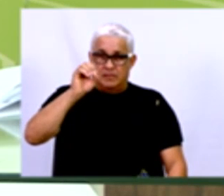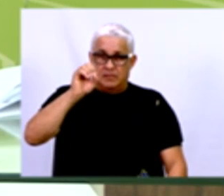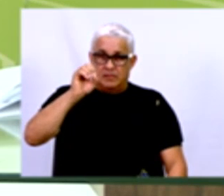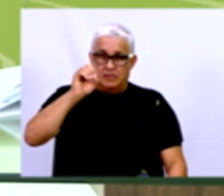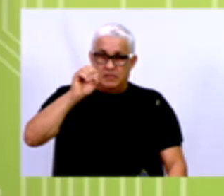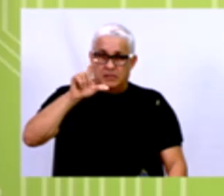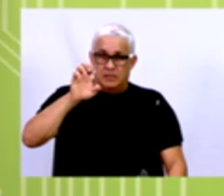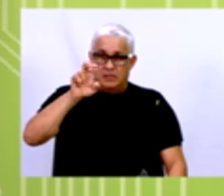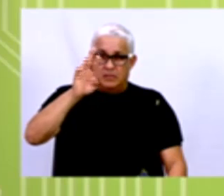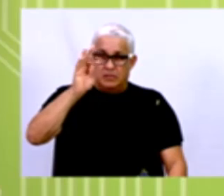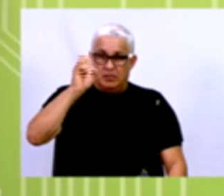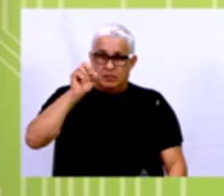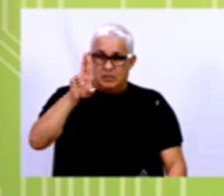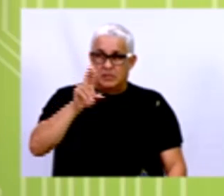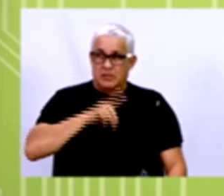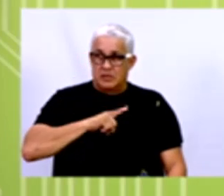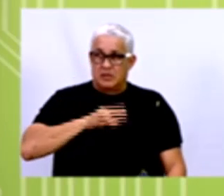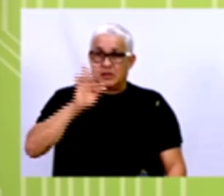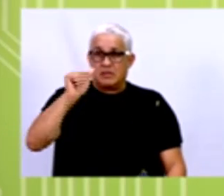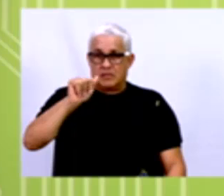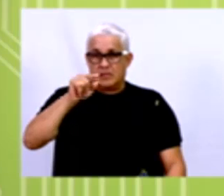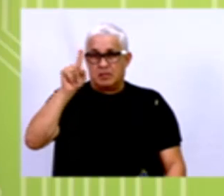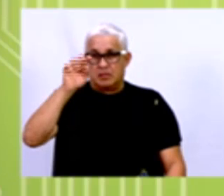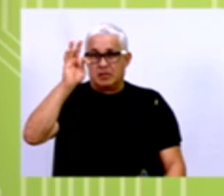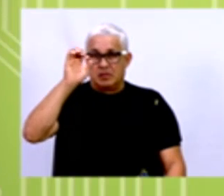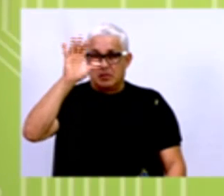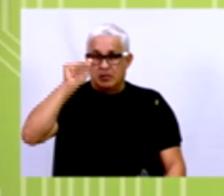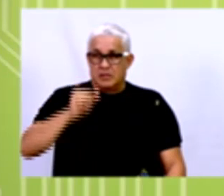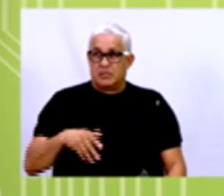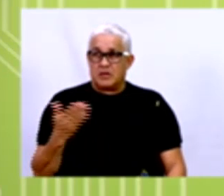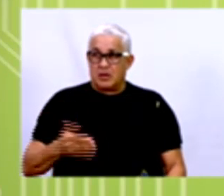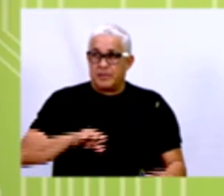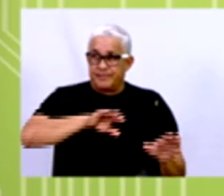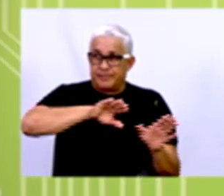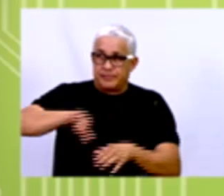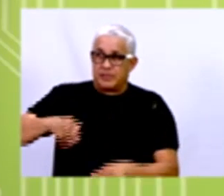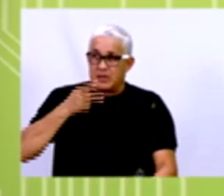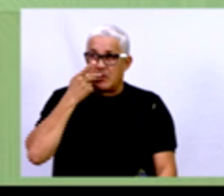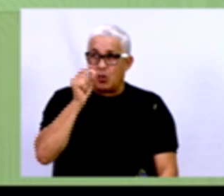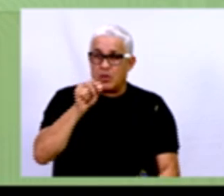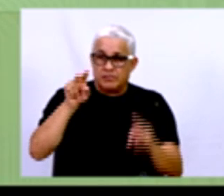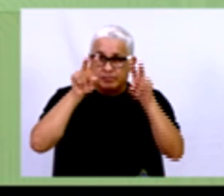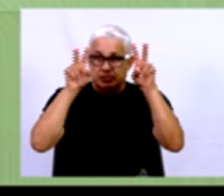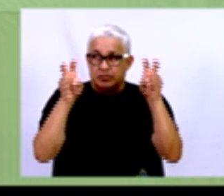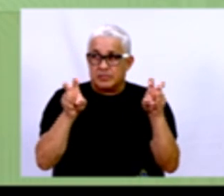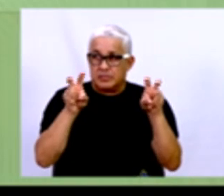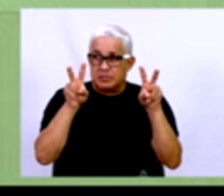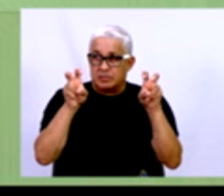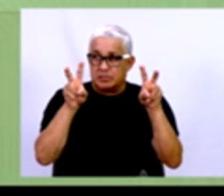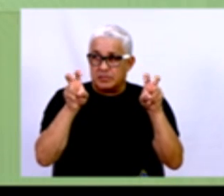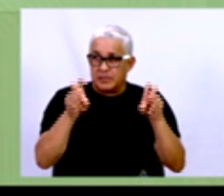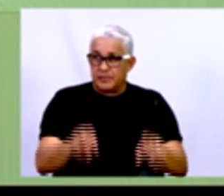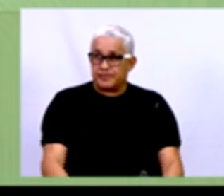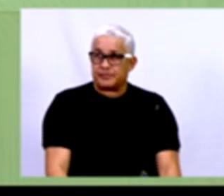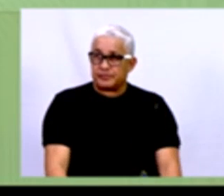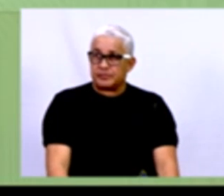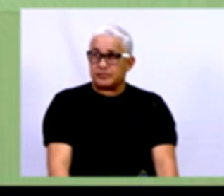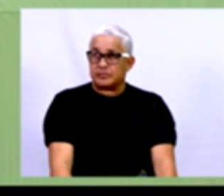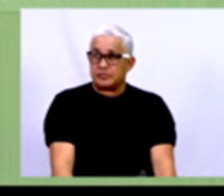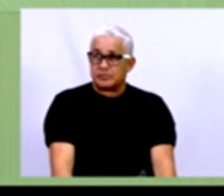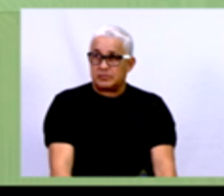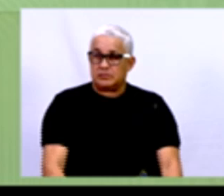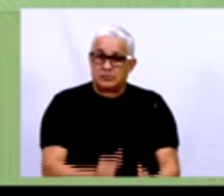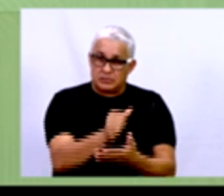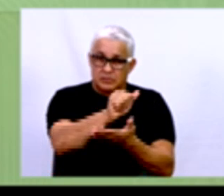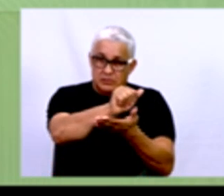evidenciada. Bom, agora nós vamos falar sobre a nossa